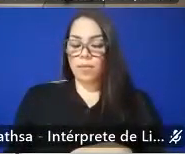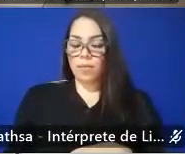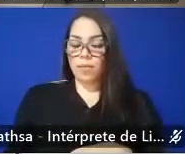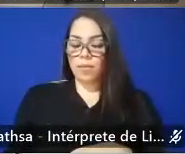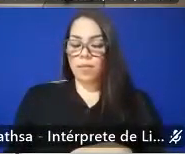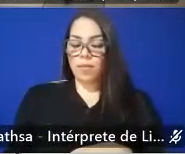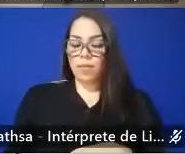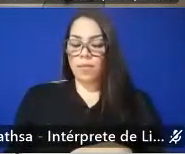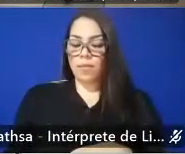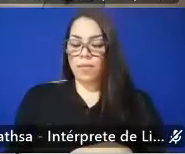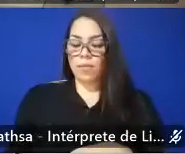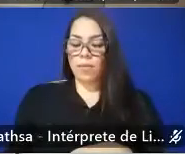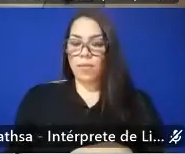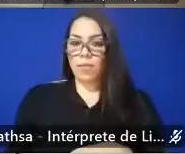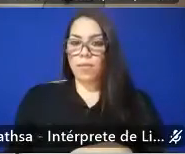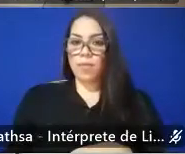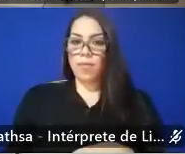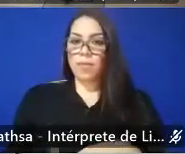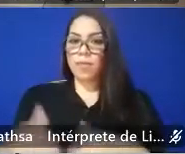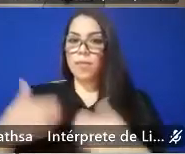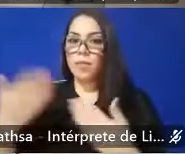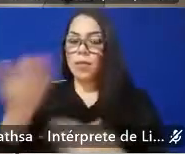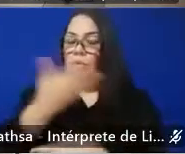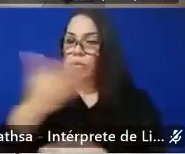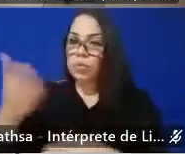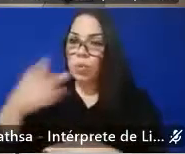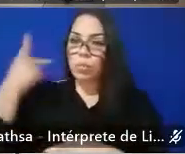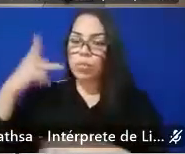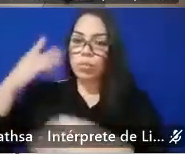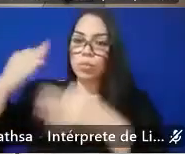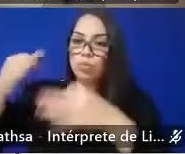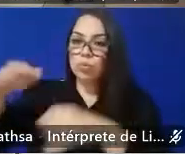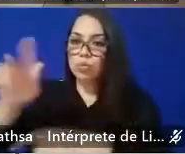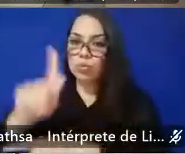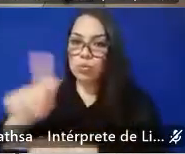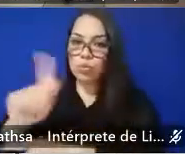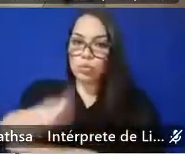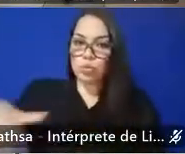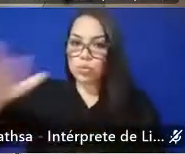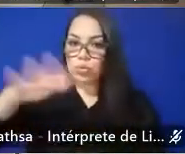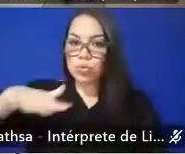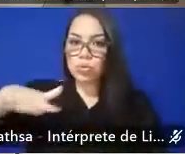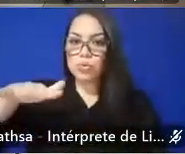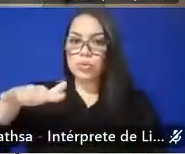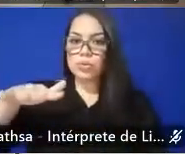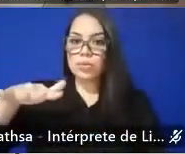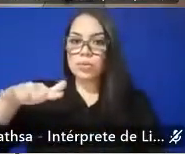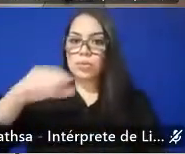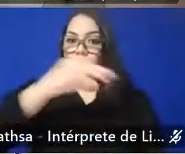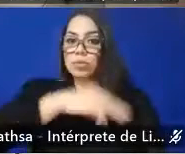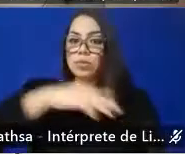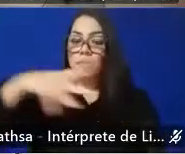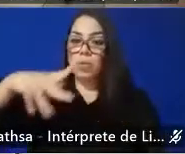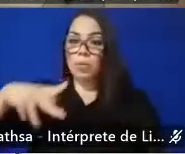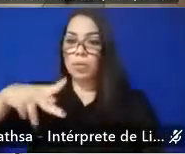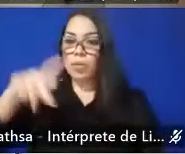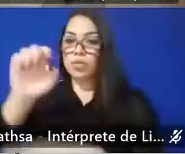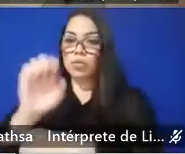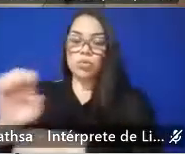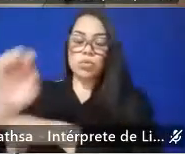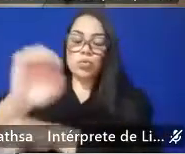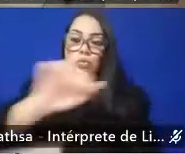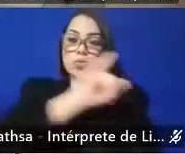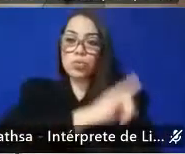o Excelentíssimo Senhor procurador-geral de Justiça do Ministério Público do Estado do Rio de Janeiro